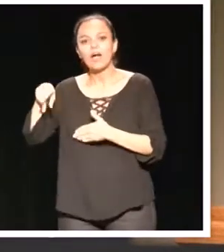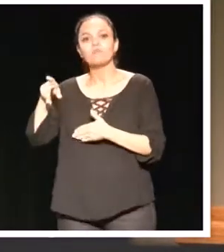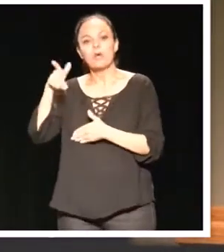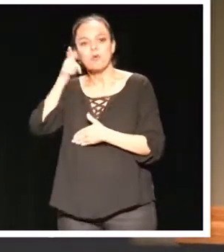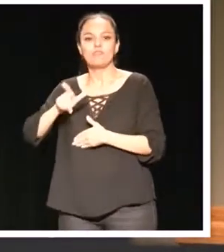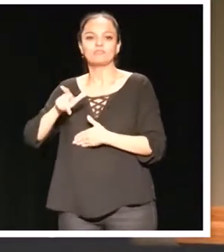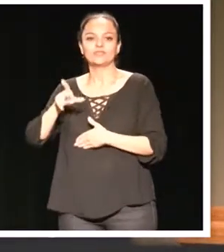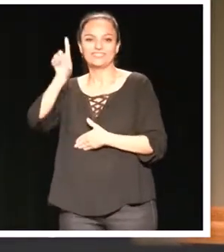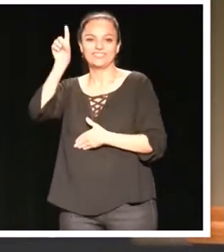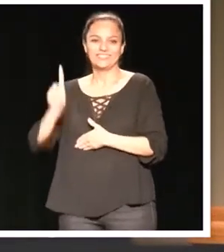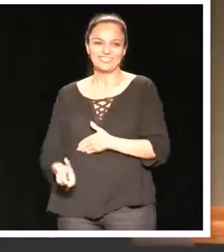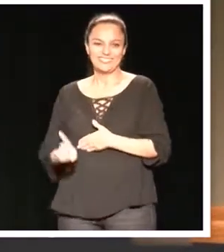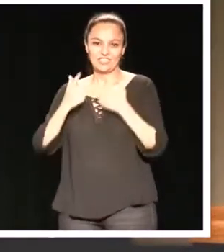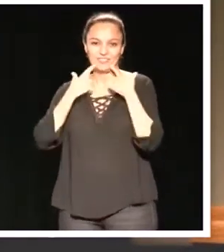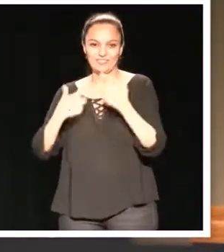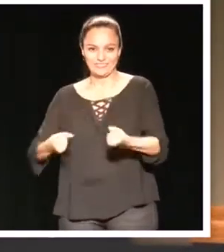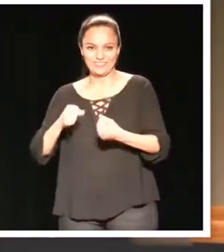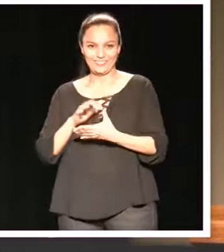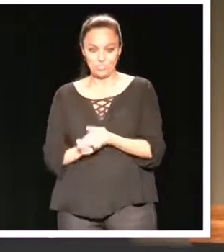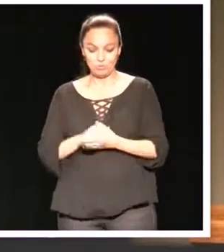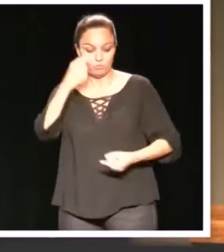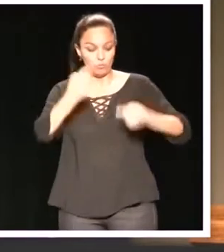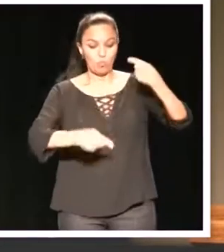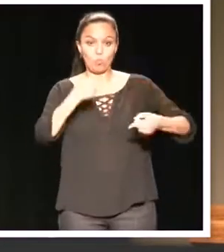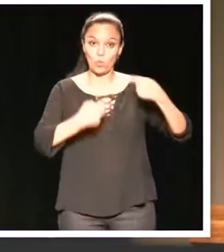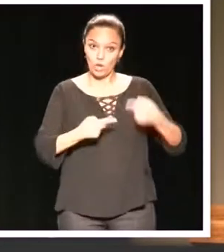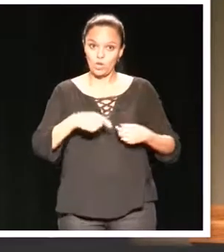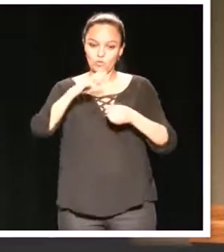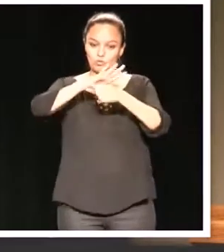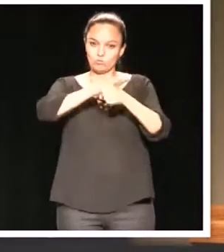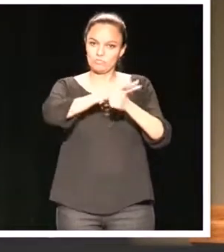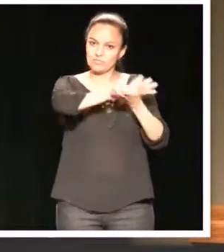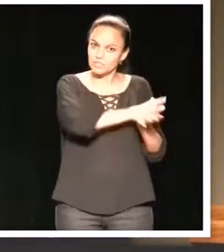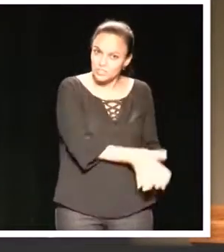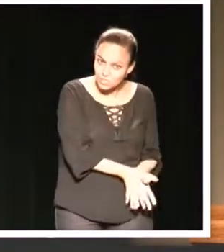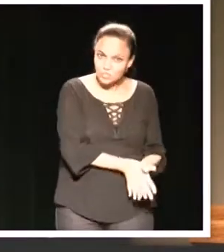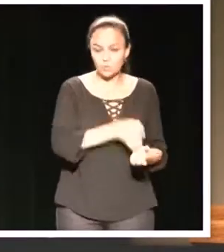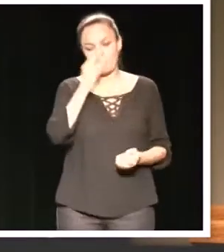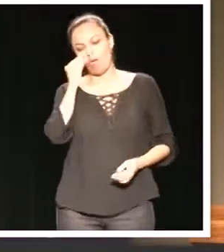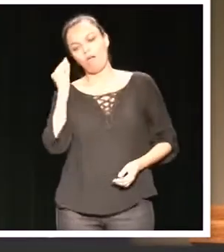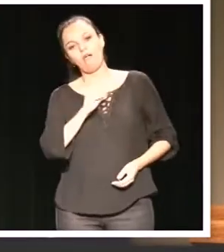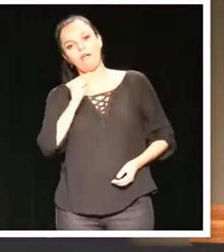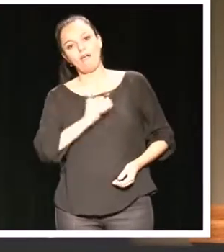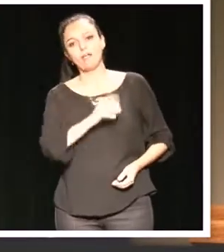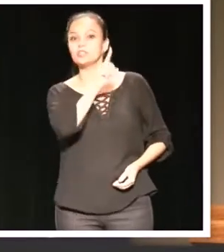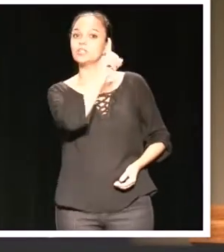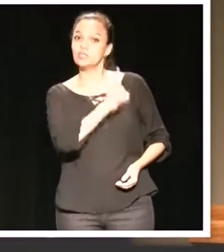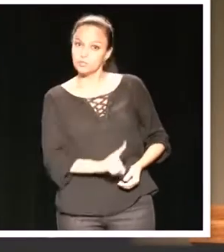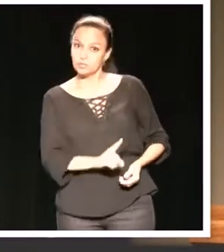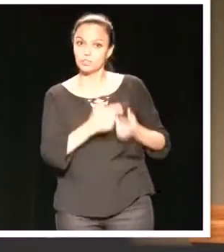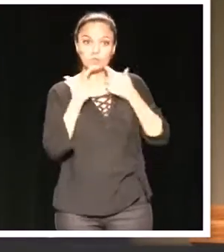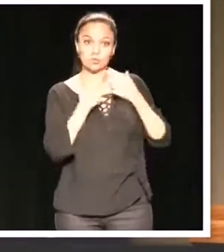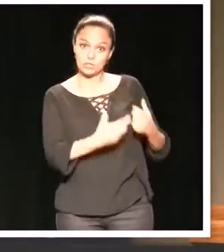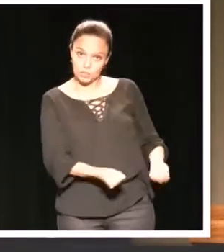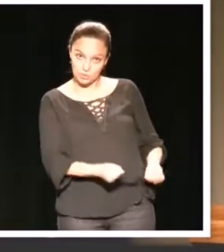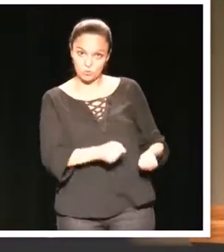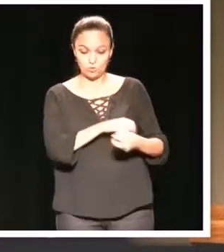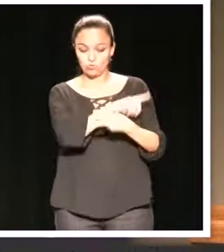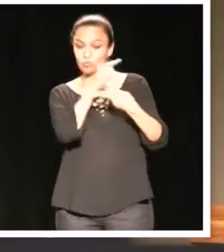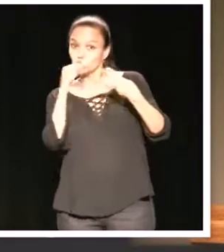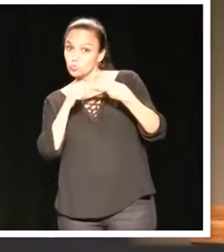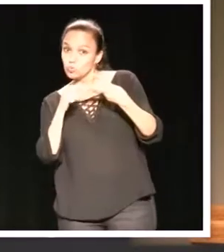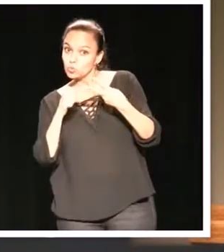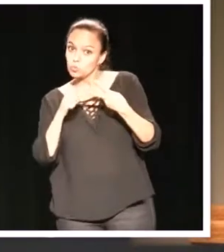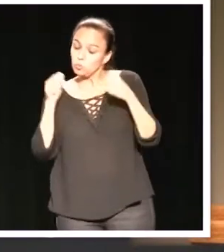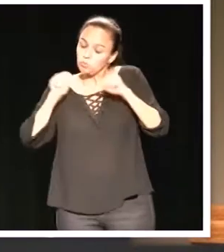de discriminação negam os direitos linguísticos. Essas tendem a aceitá-los e promovê-los.